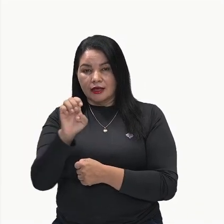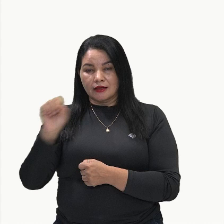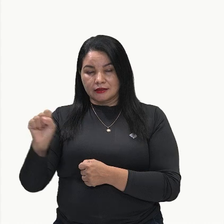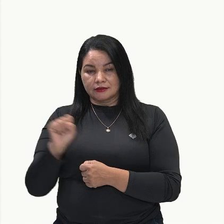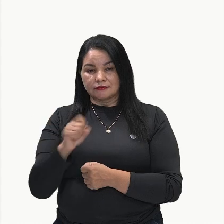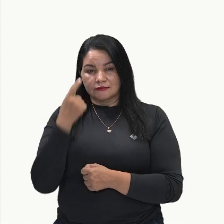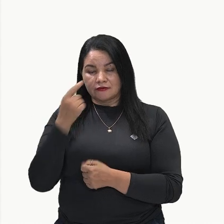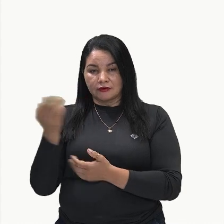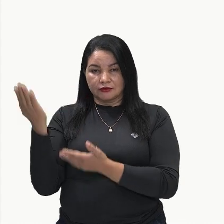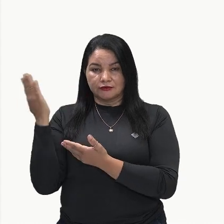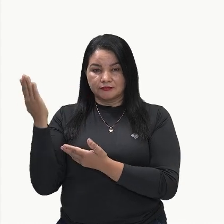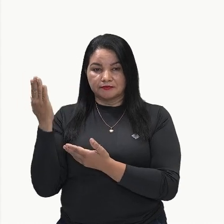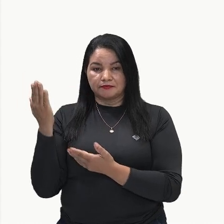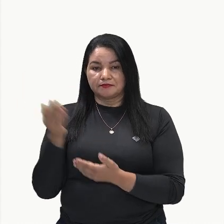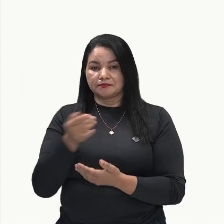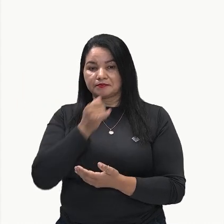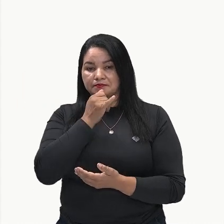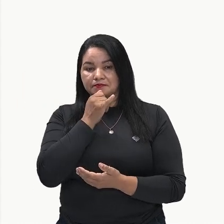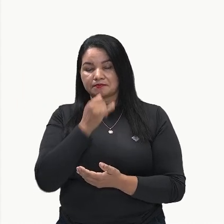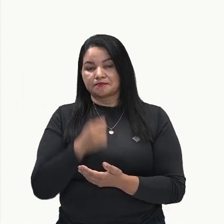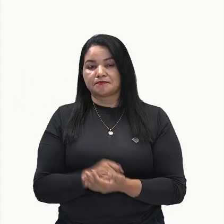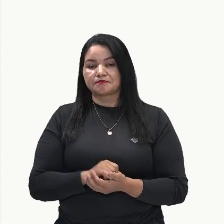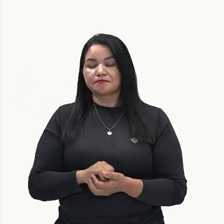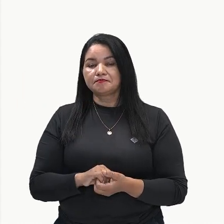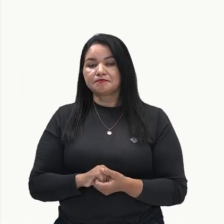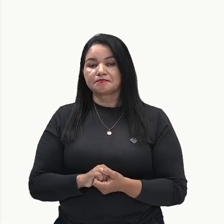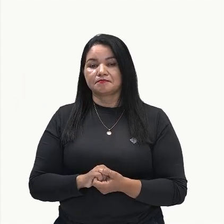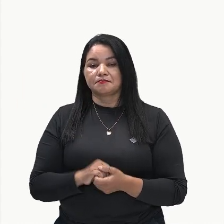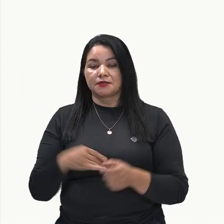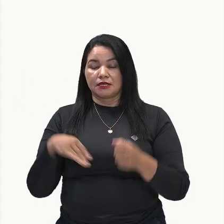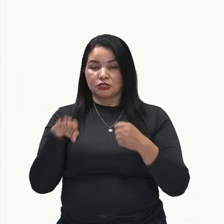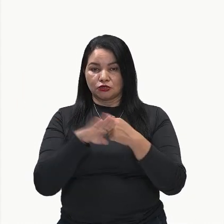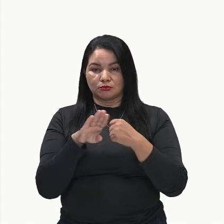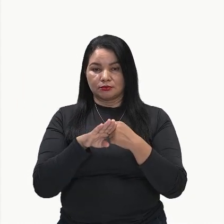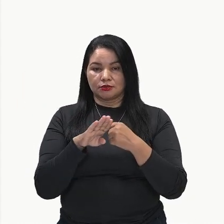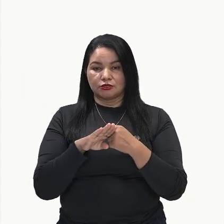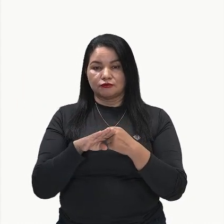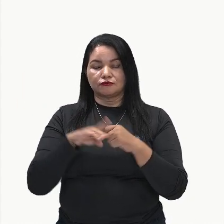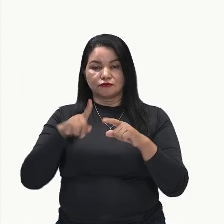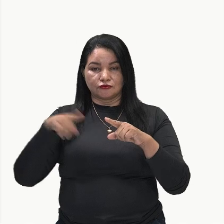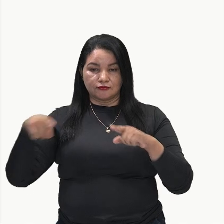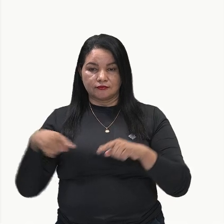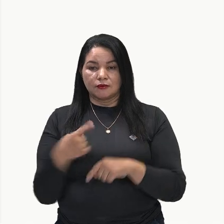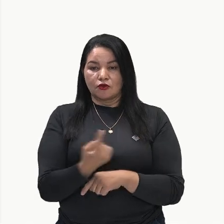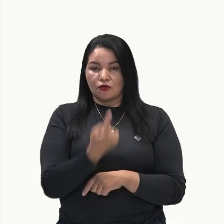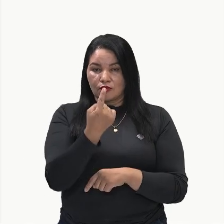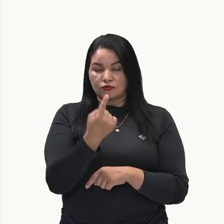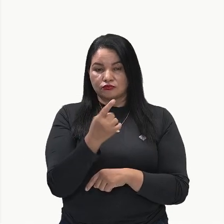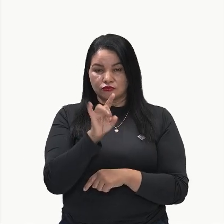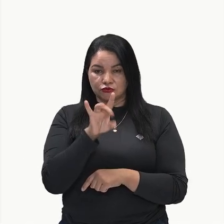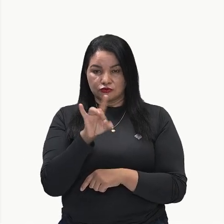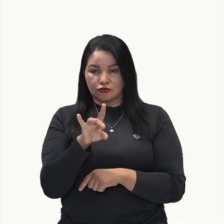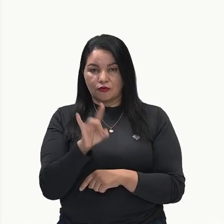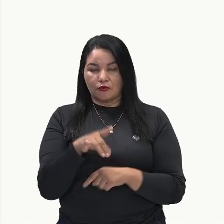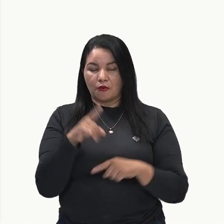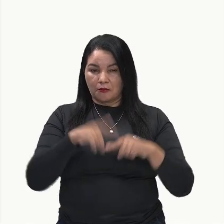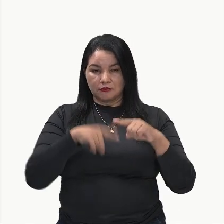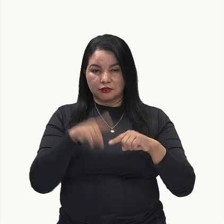aqui nos substantivos no singular. Eles vão nomear um solo objeto, seja